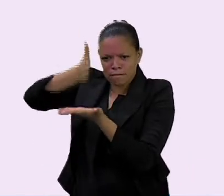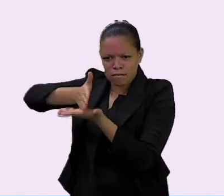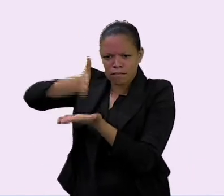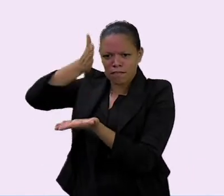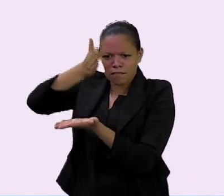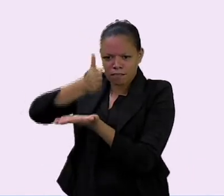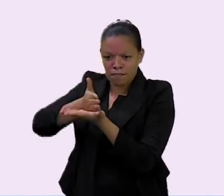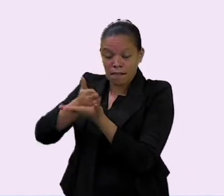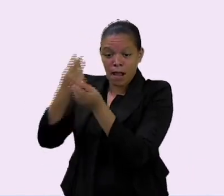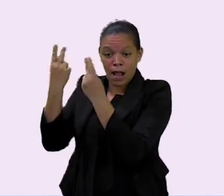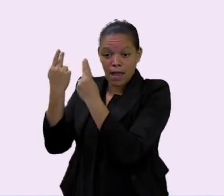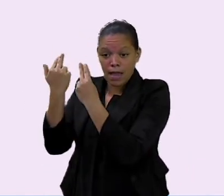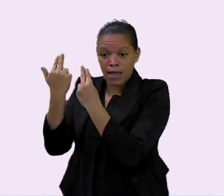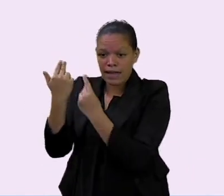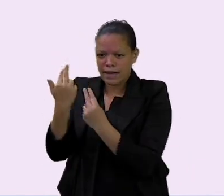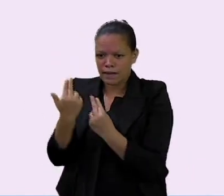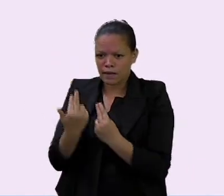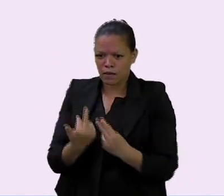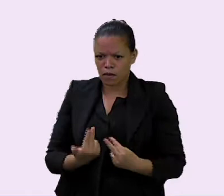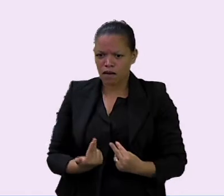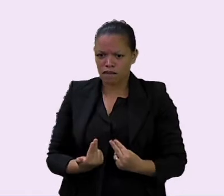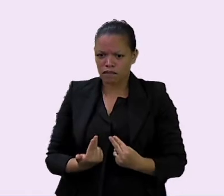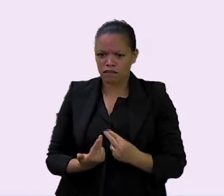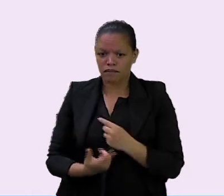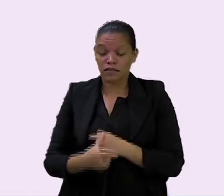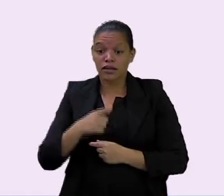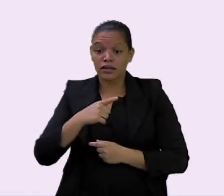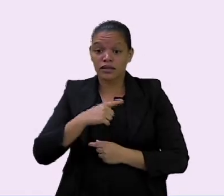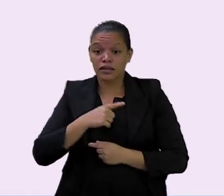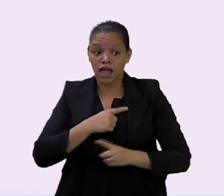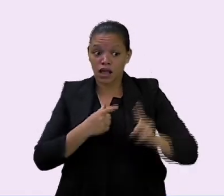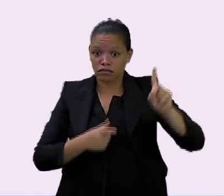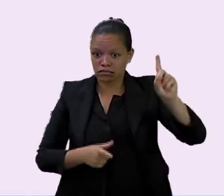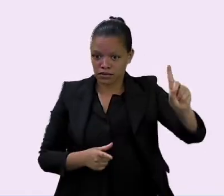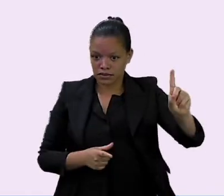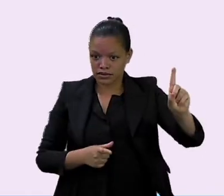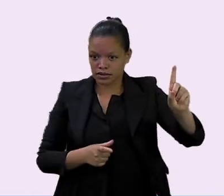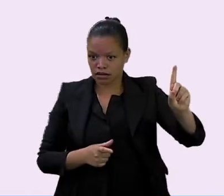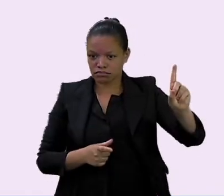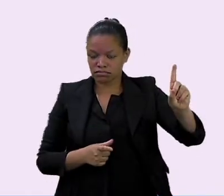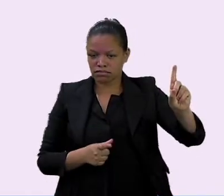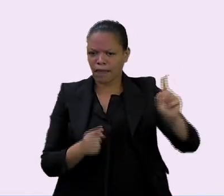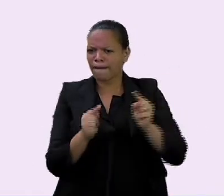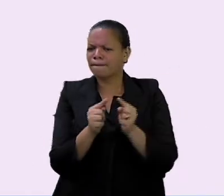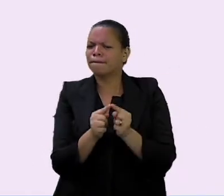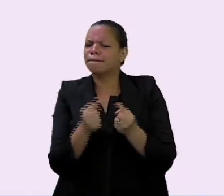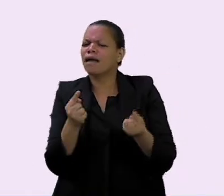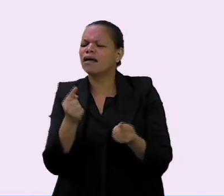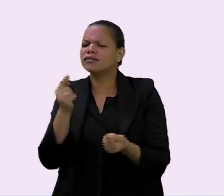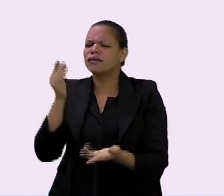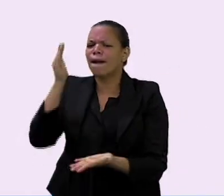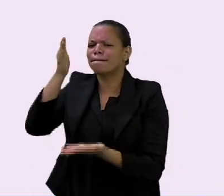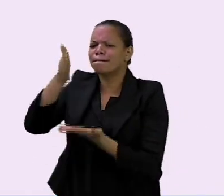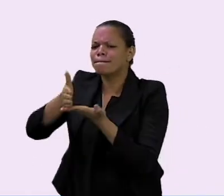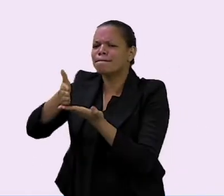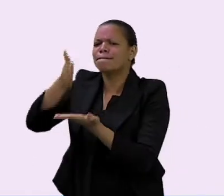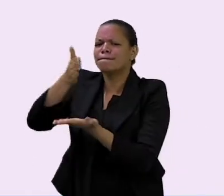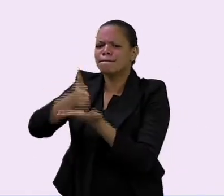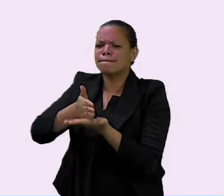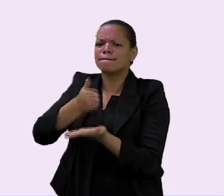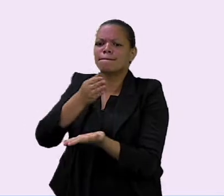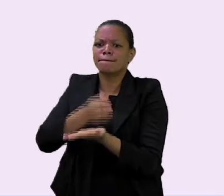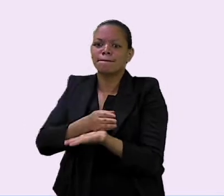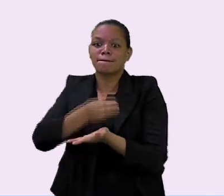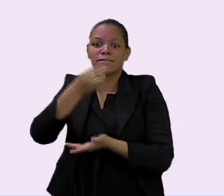reparta igualmente. Eu tenho a mesma maçã, uma maçã inteira, só que agora eu reparti em